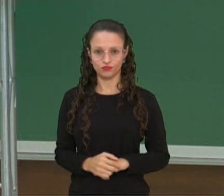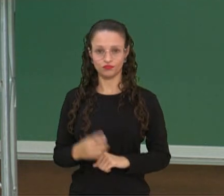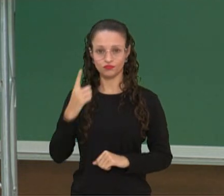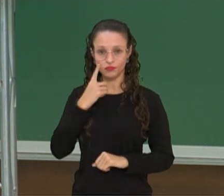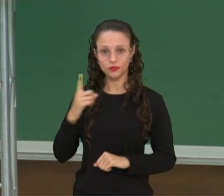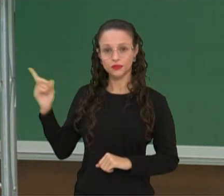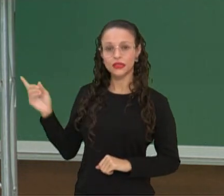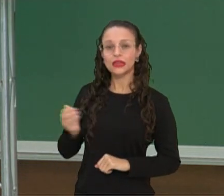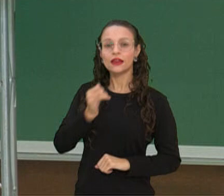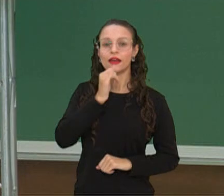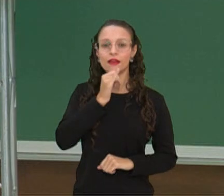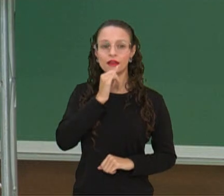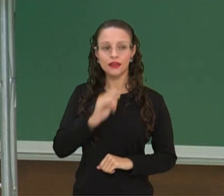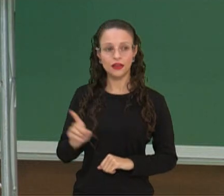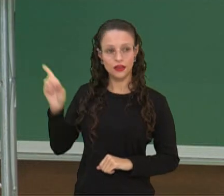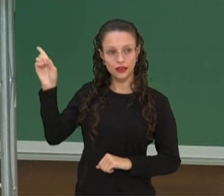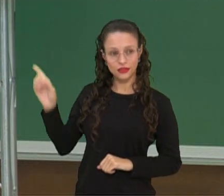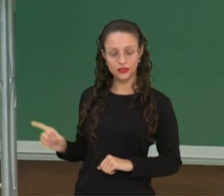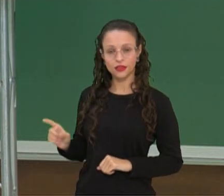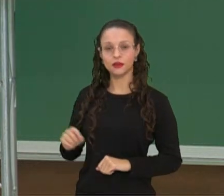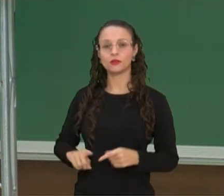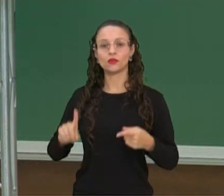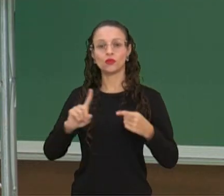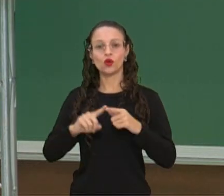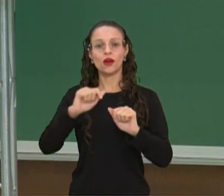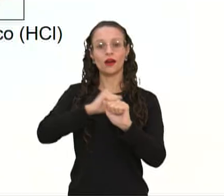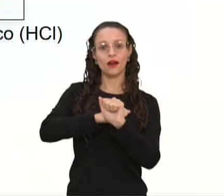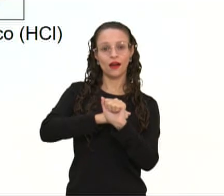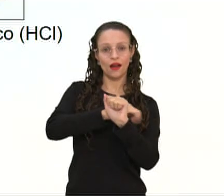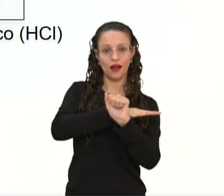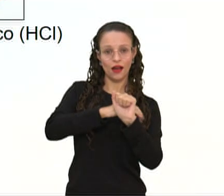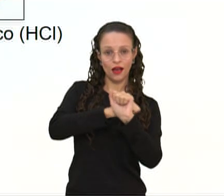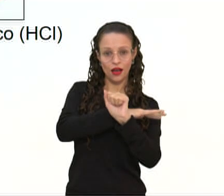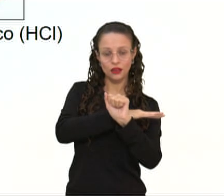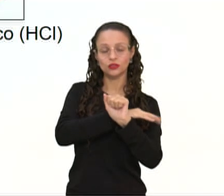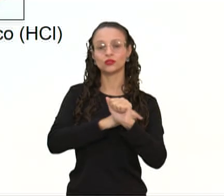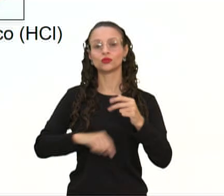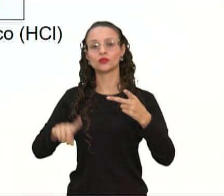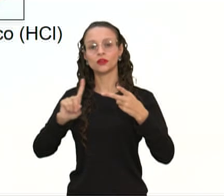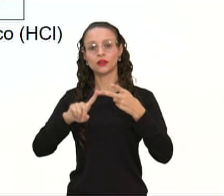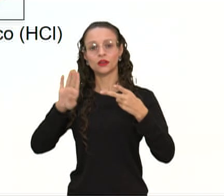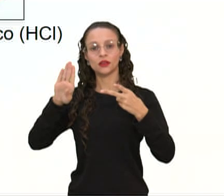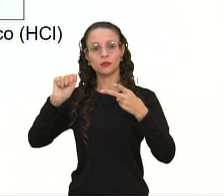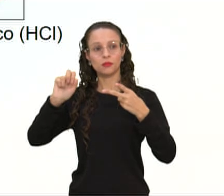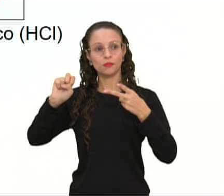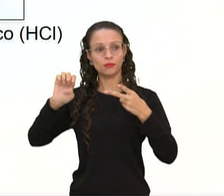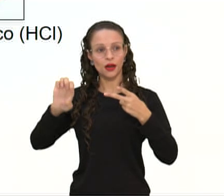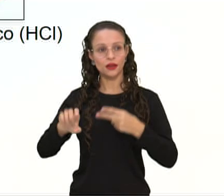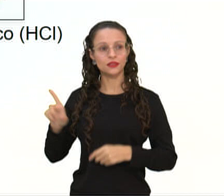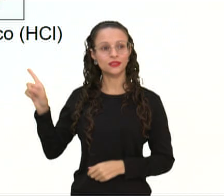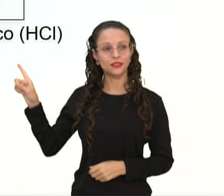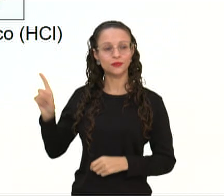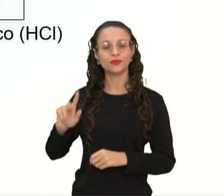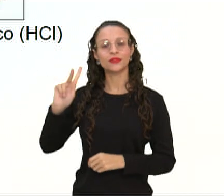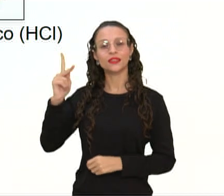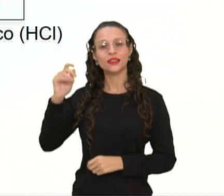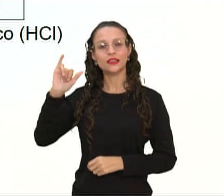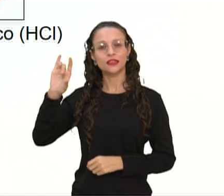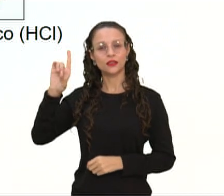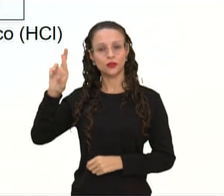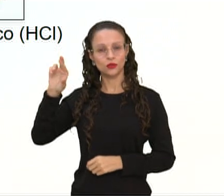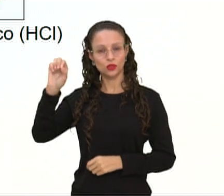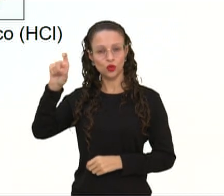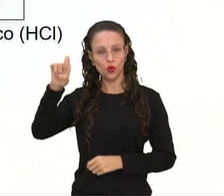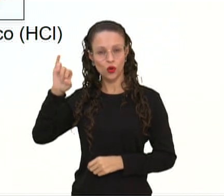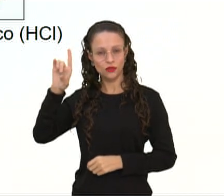temos alguns exemplos de ácidos e bases no nosso dia a dia. Então aqui tem o hidróxido de magnésio, que a gente chama de leite de magnésia,